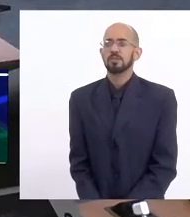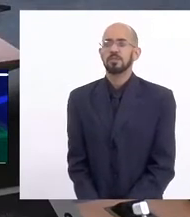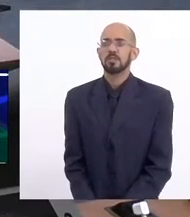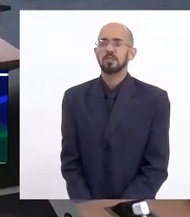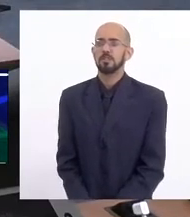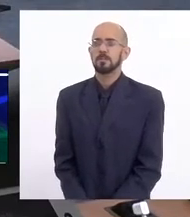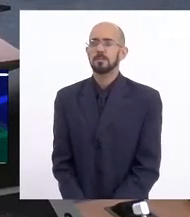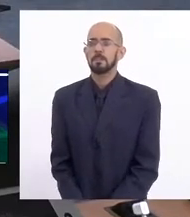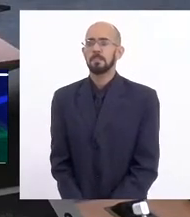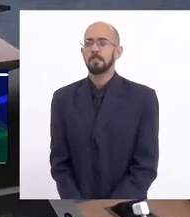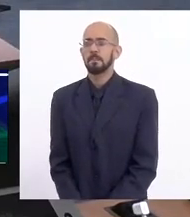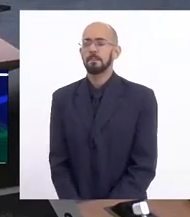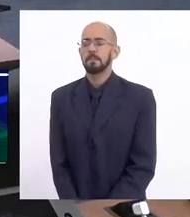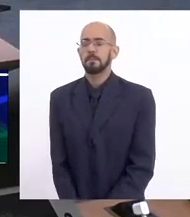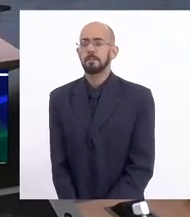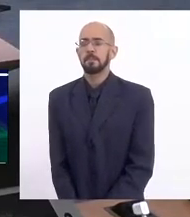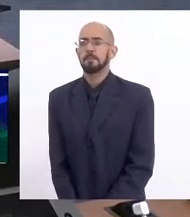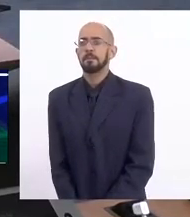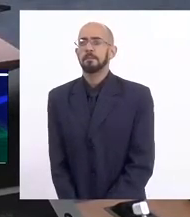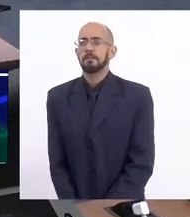Deputado Márcio Pacheco.